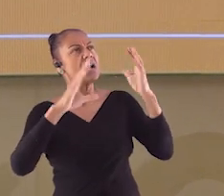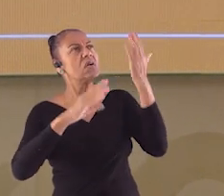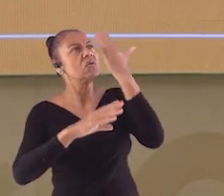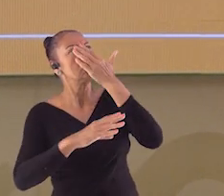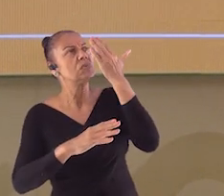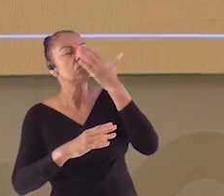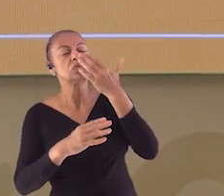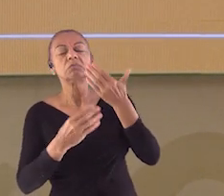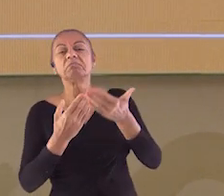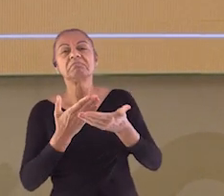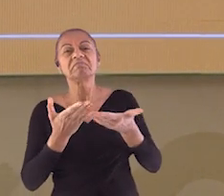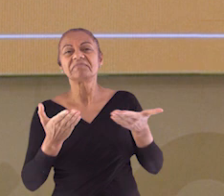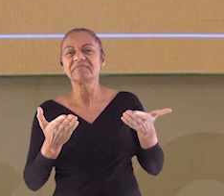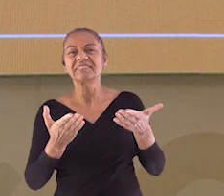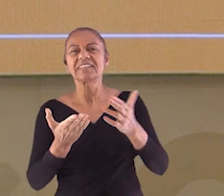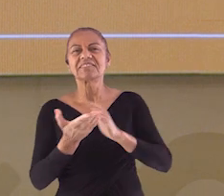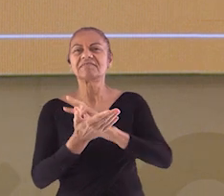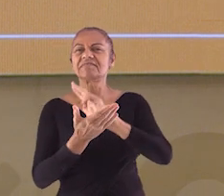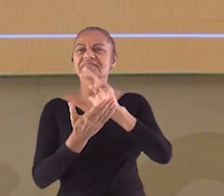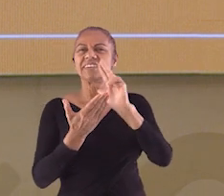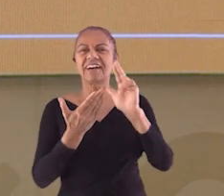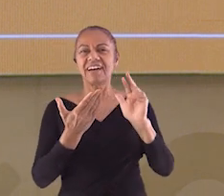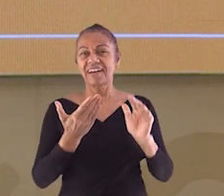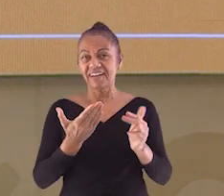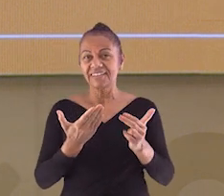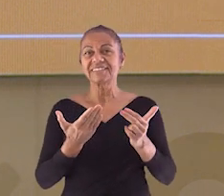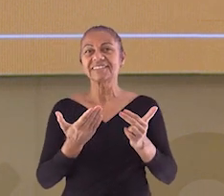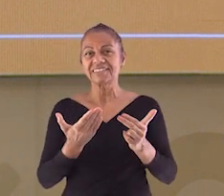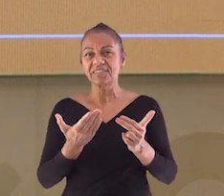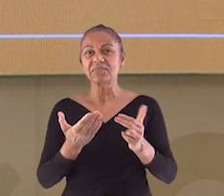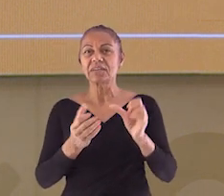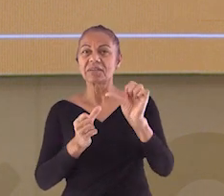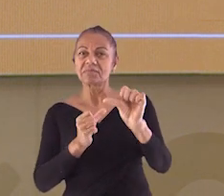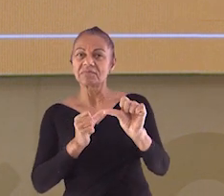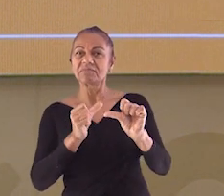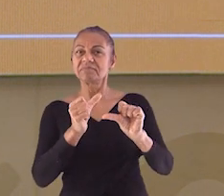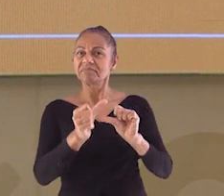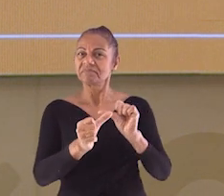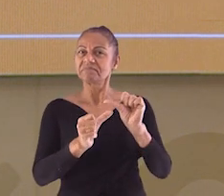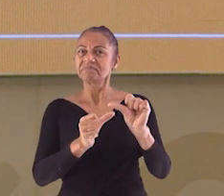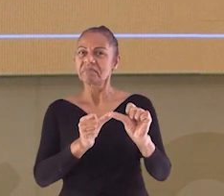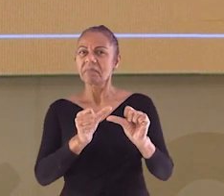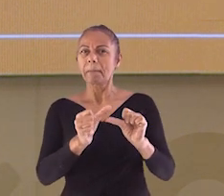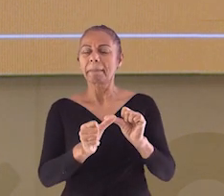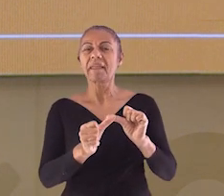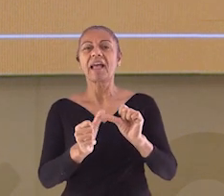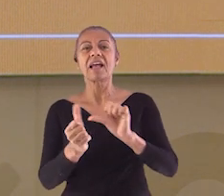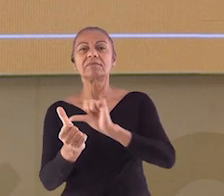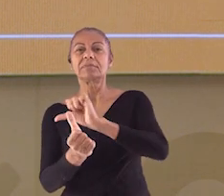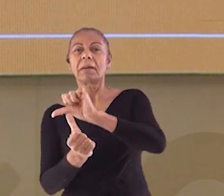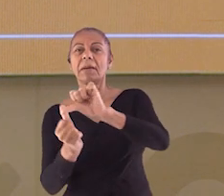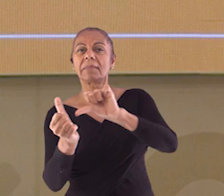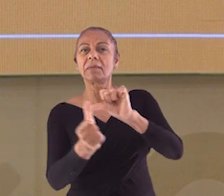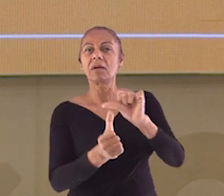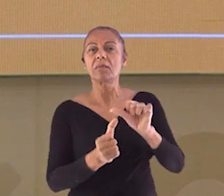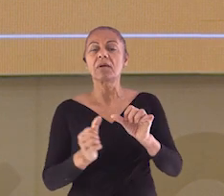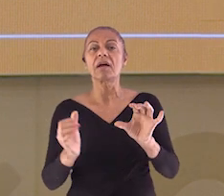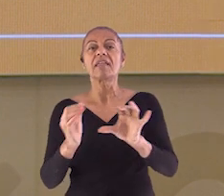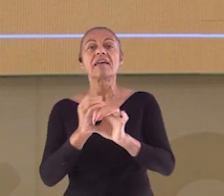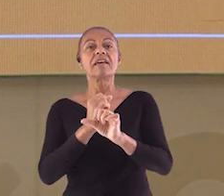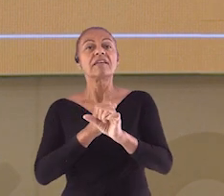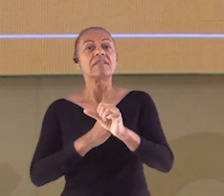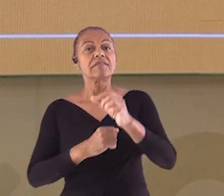ela de várias formas devido a essas fases da Lua. Esse ciclo leva cerca de 29 dias e